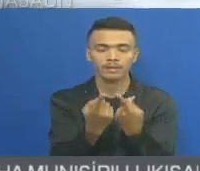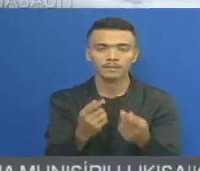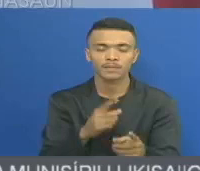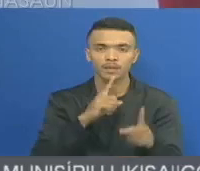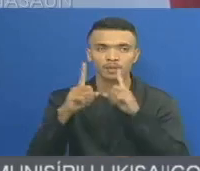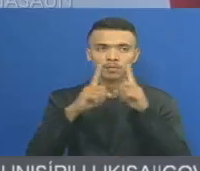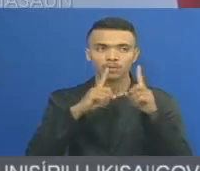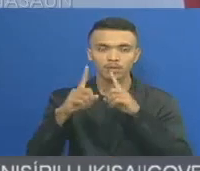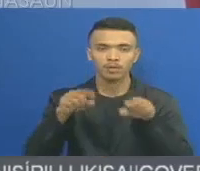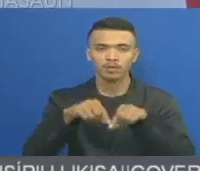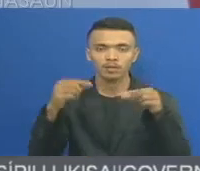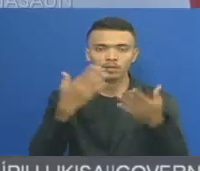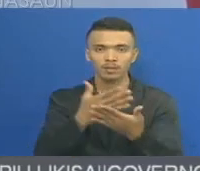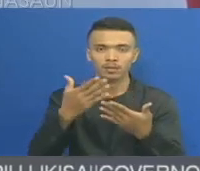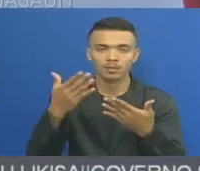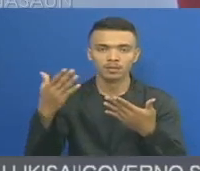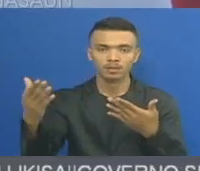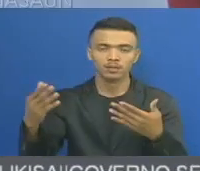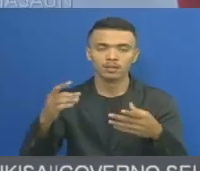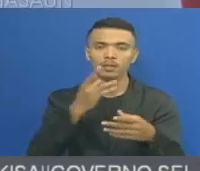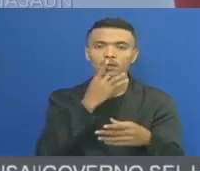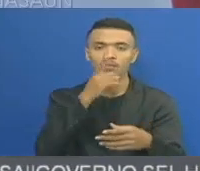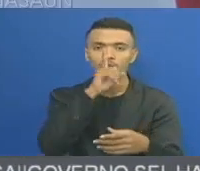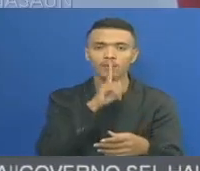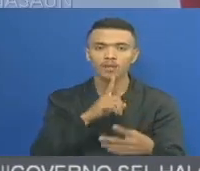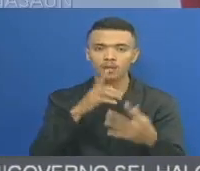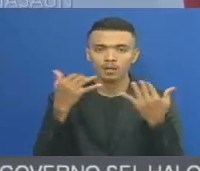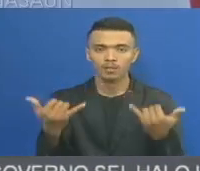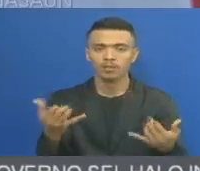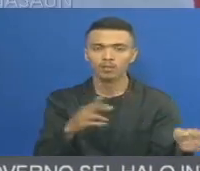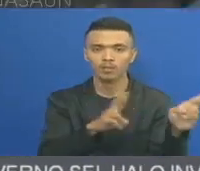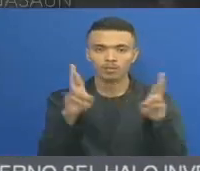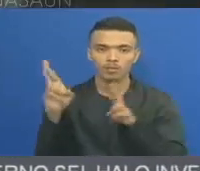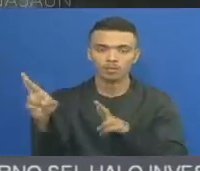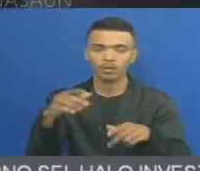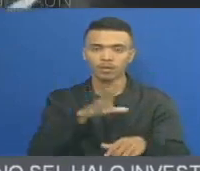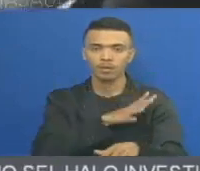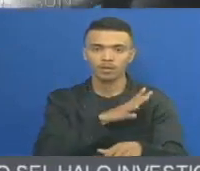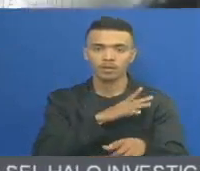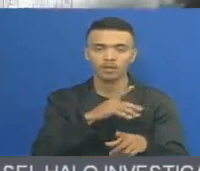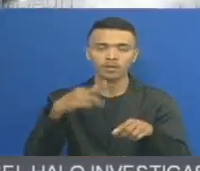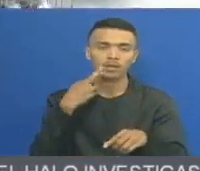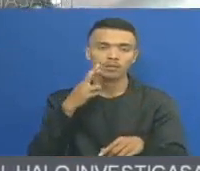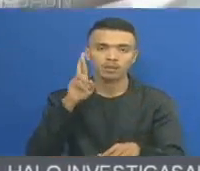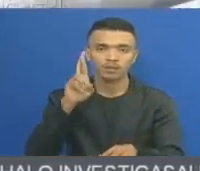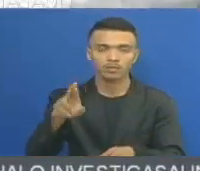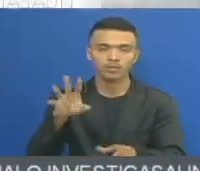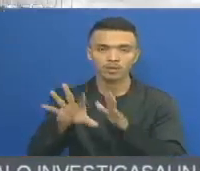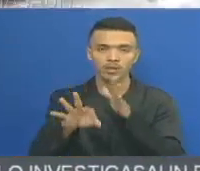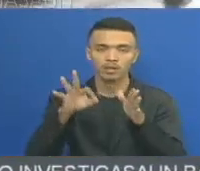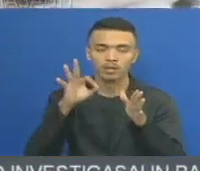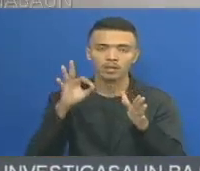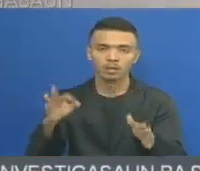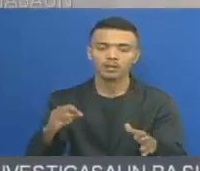ne explica. Equipamento no acessórios sumafronian horas ne pronto ona. Rendet parte rua resolve no retângulo no